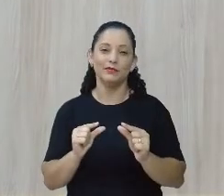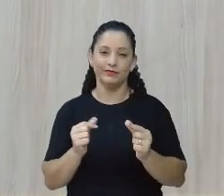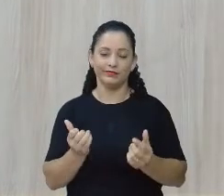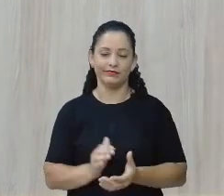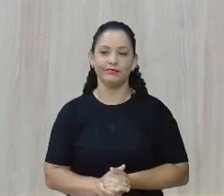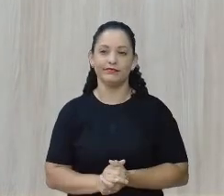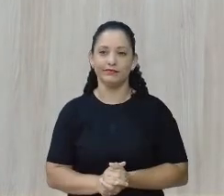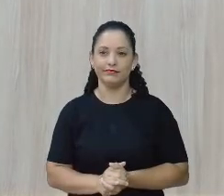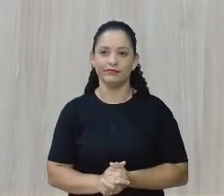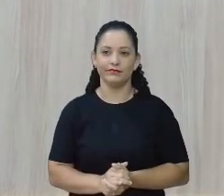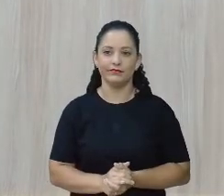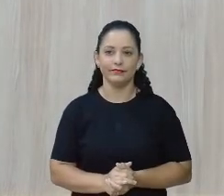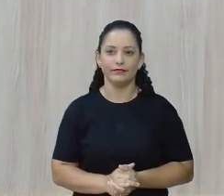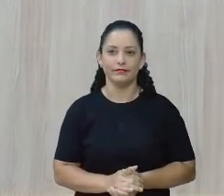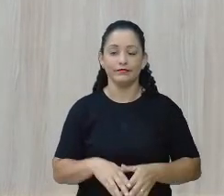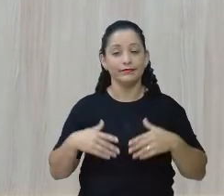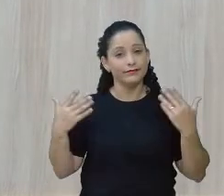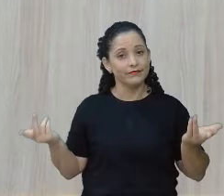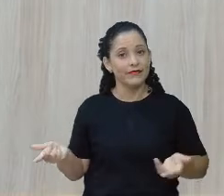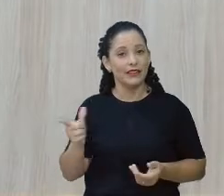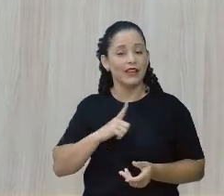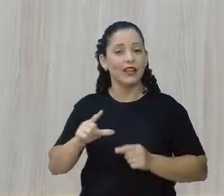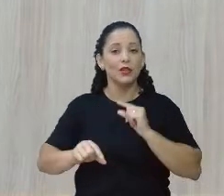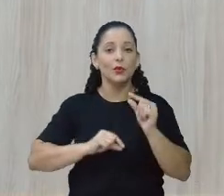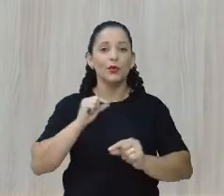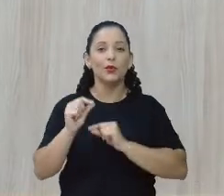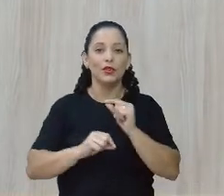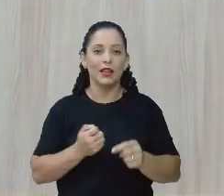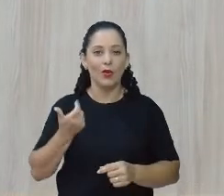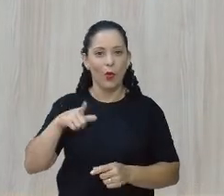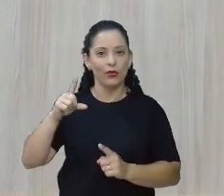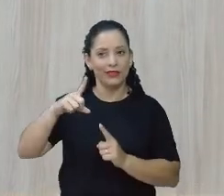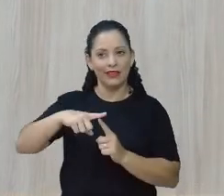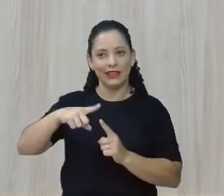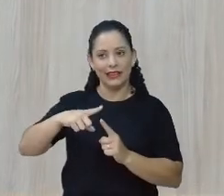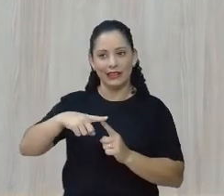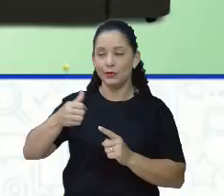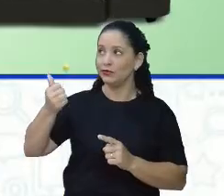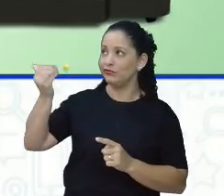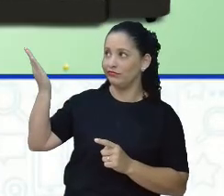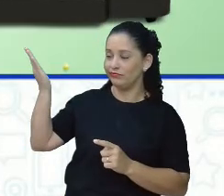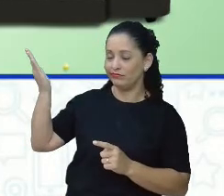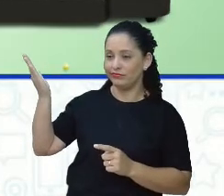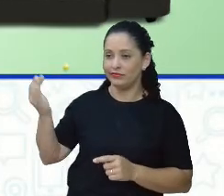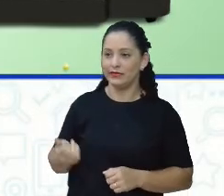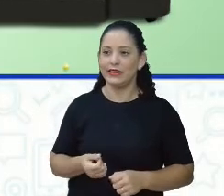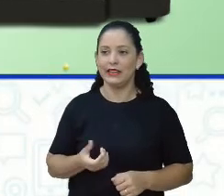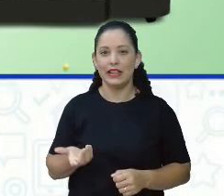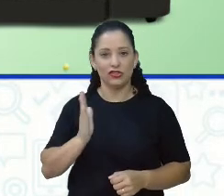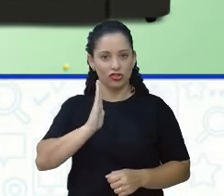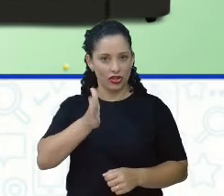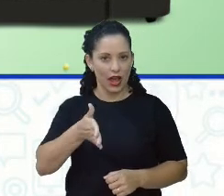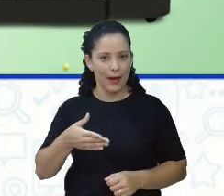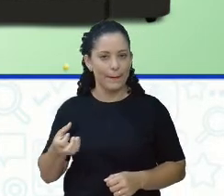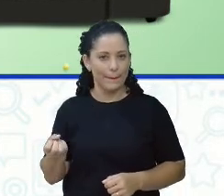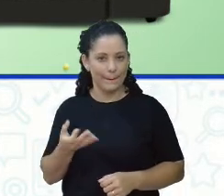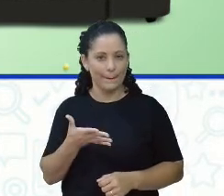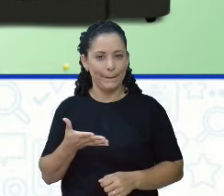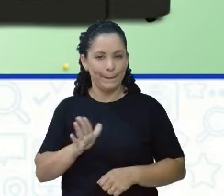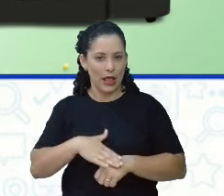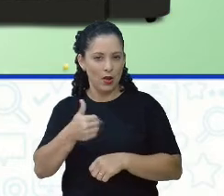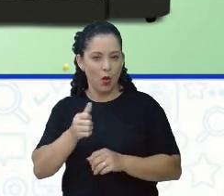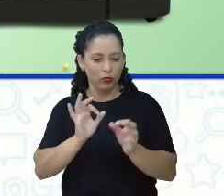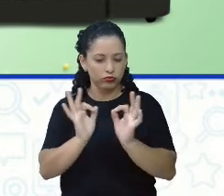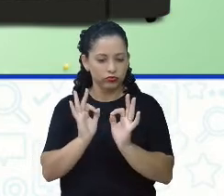utiliza. E aí a gente tem o outro tipo de telefone, que é esse já mais aprimorado,